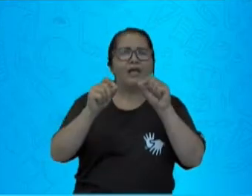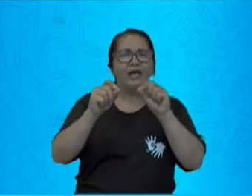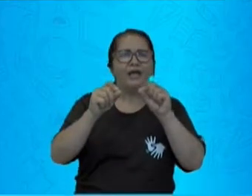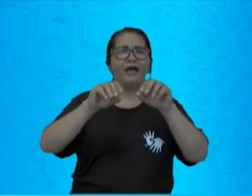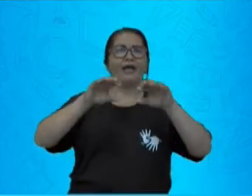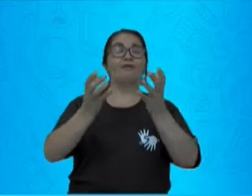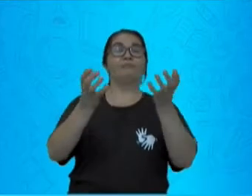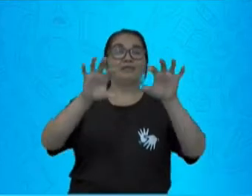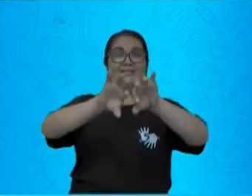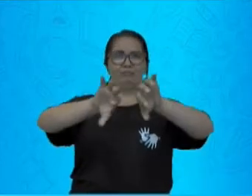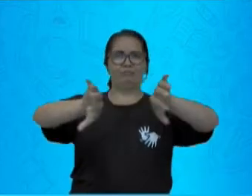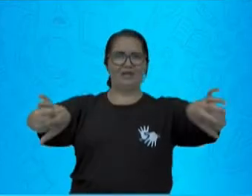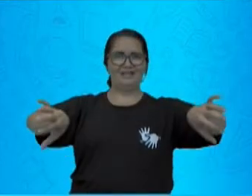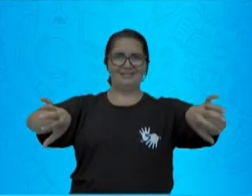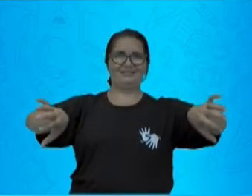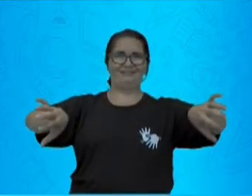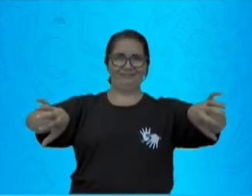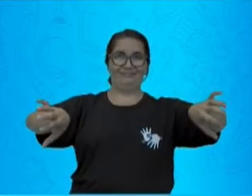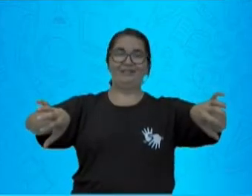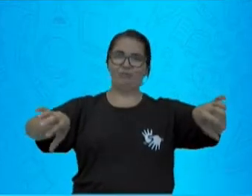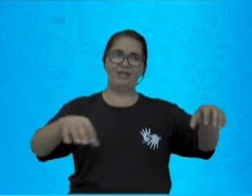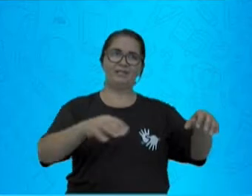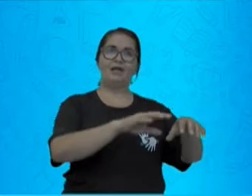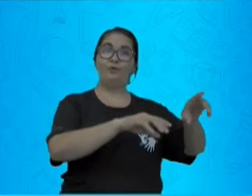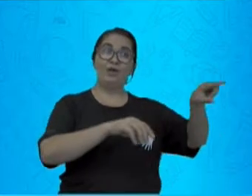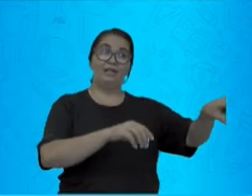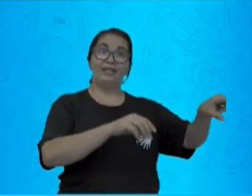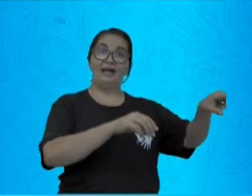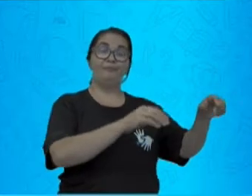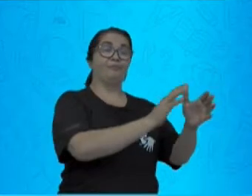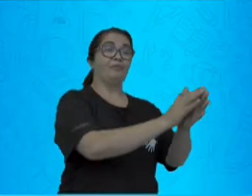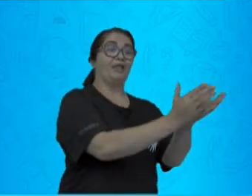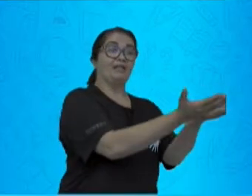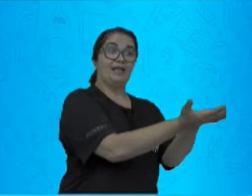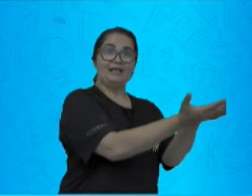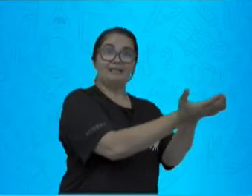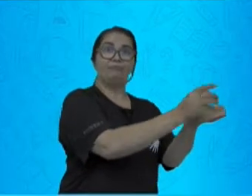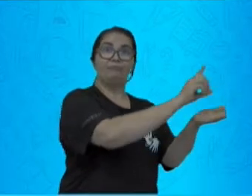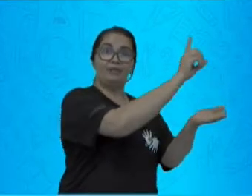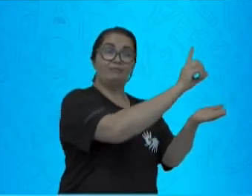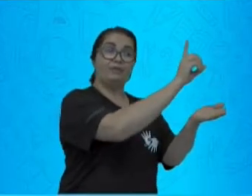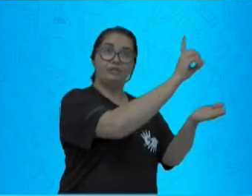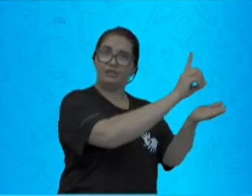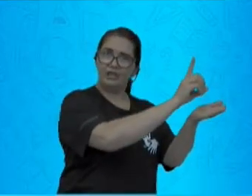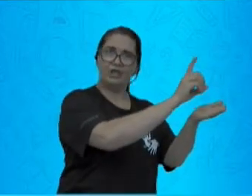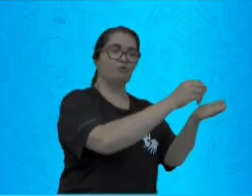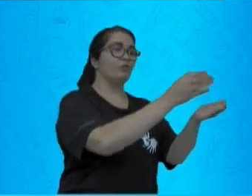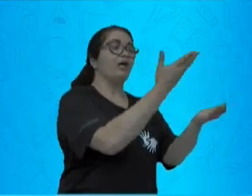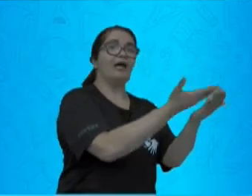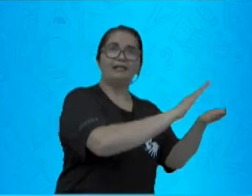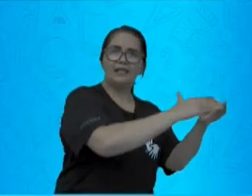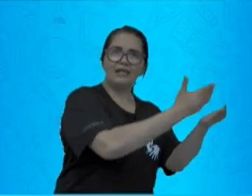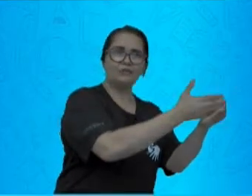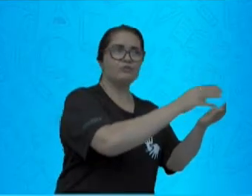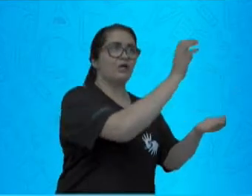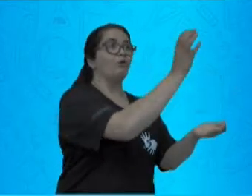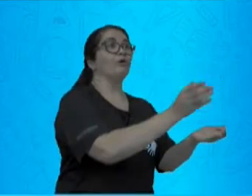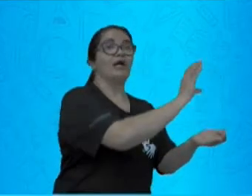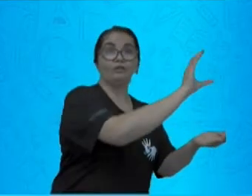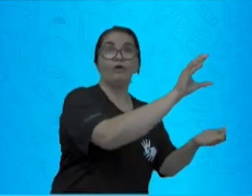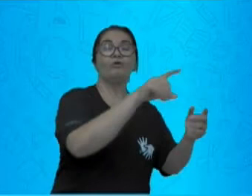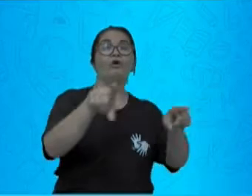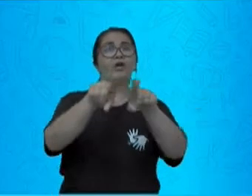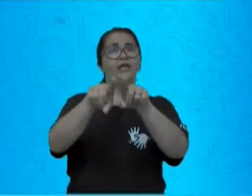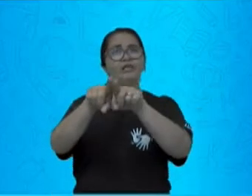nova verdade, a escritura, o exame das escrituras pelo indivíduo e